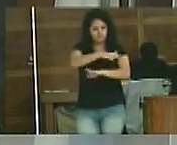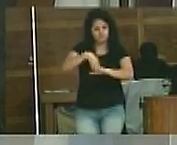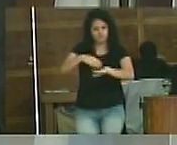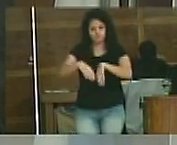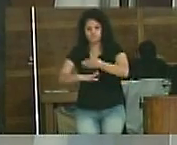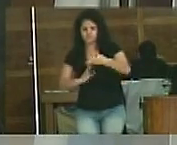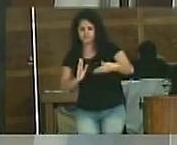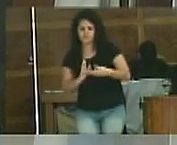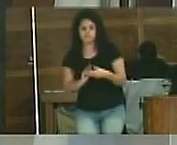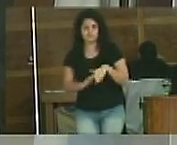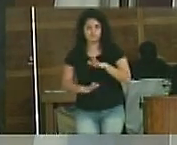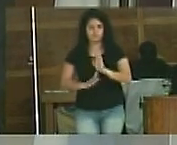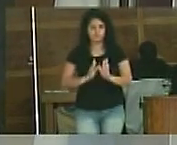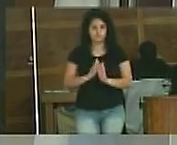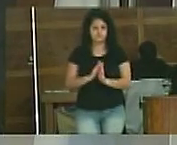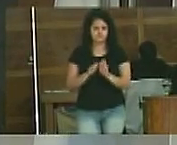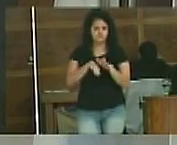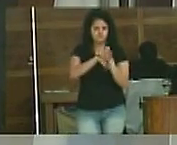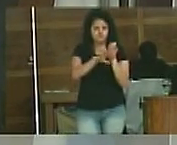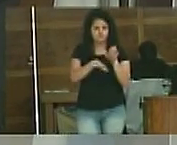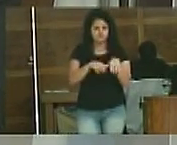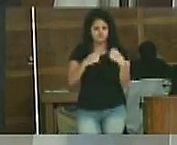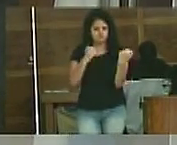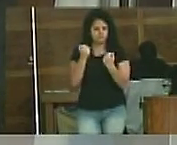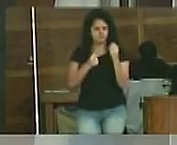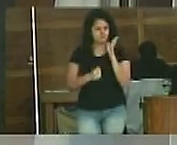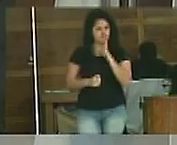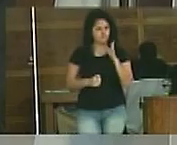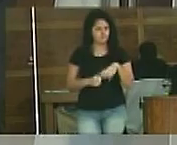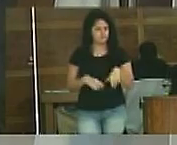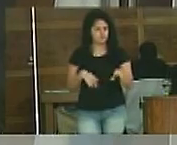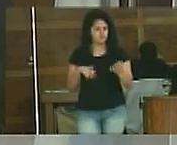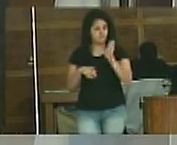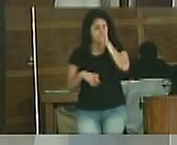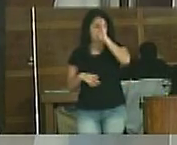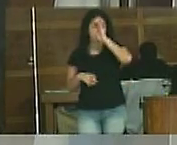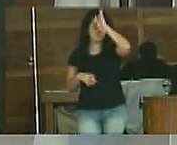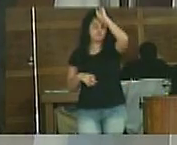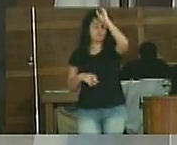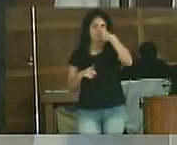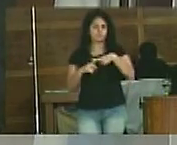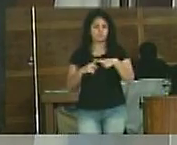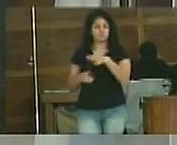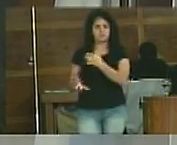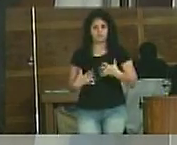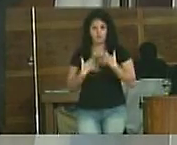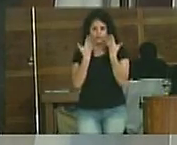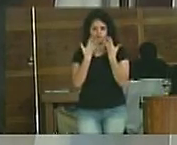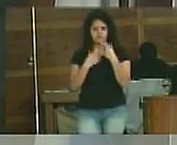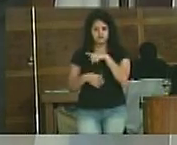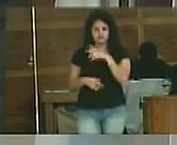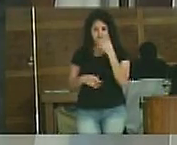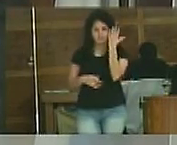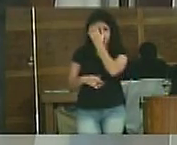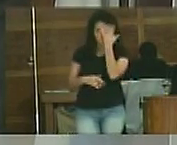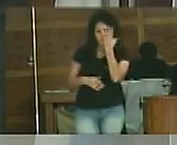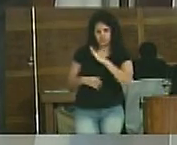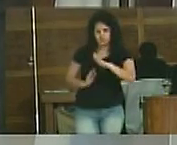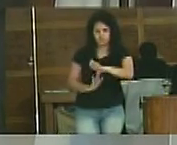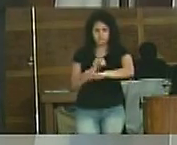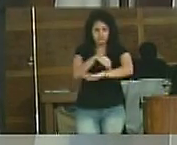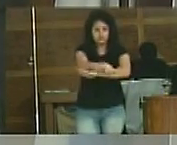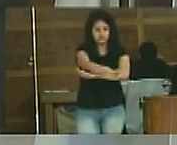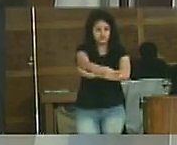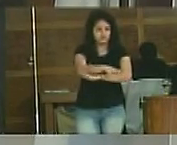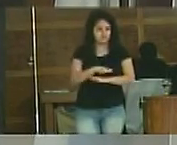redutores de velocidades horizontais na Alameda Coronel Otávio Brasil, bairro Balneário. É horrível. Você não vê aquela porra daquele que é normal. Tu vem com o carro, tu